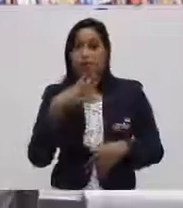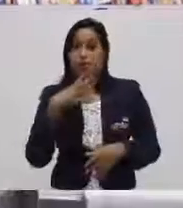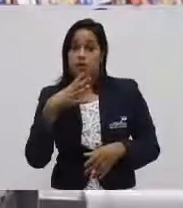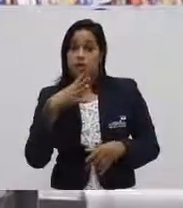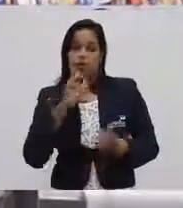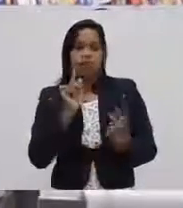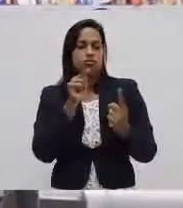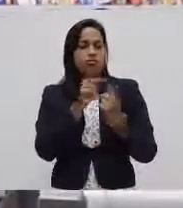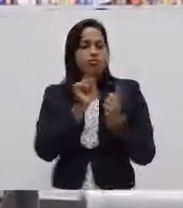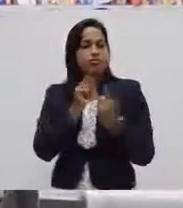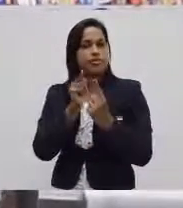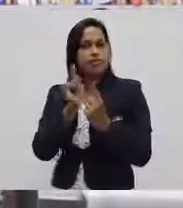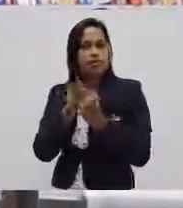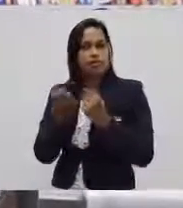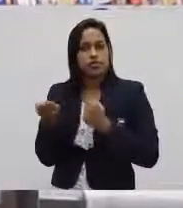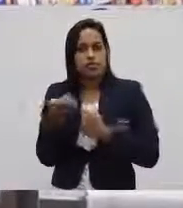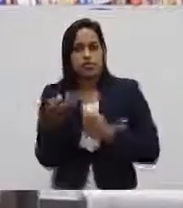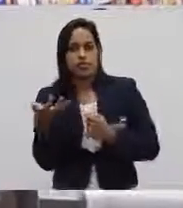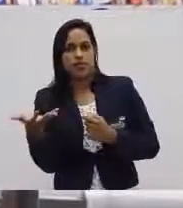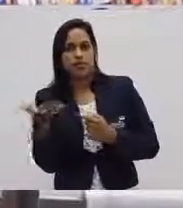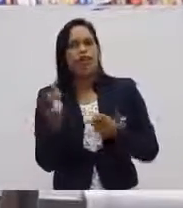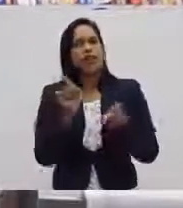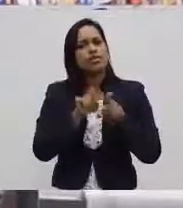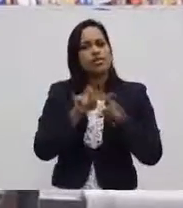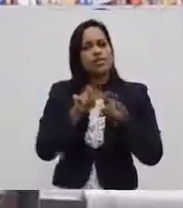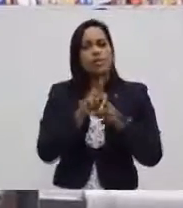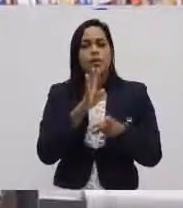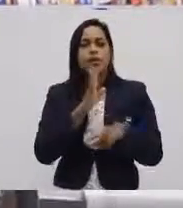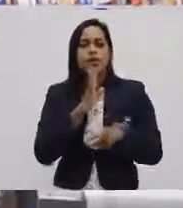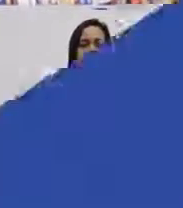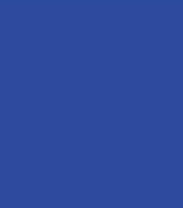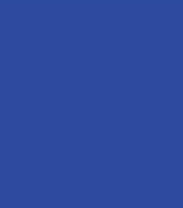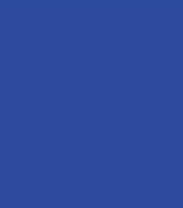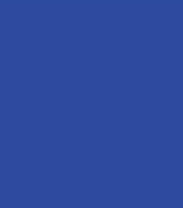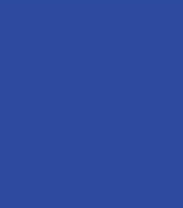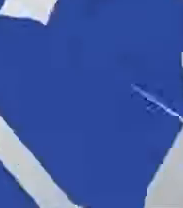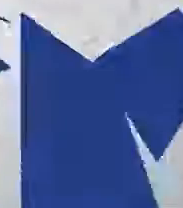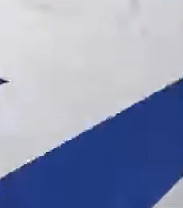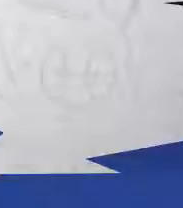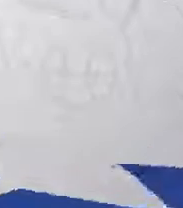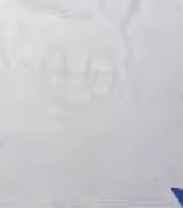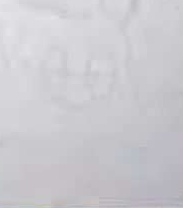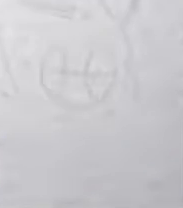os indicadores de produtividade e conhecer as boas práticas em produção.